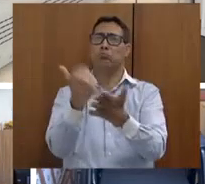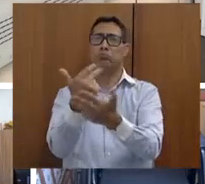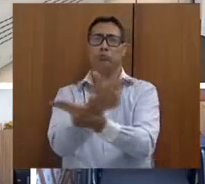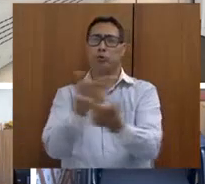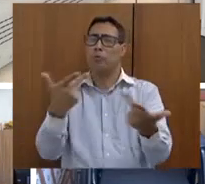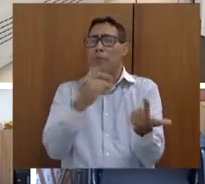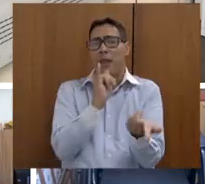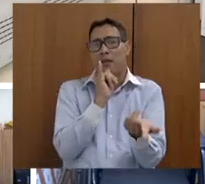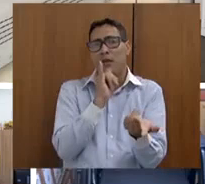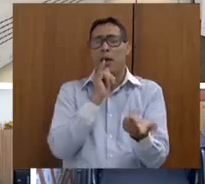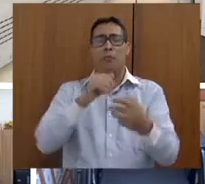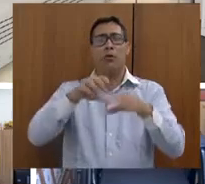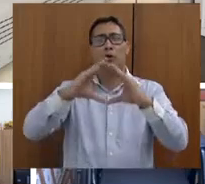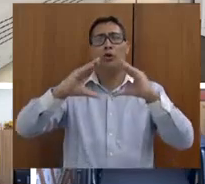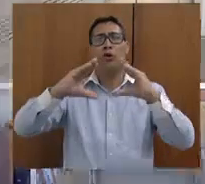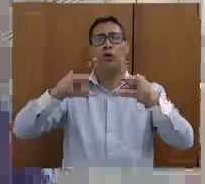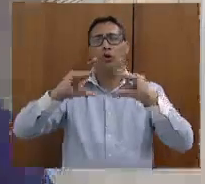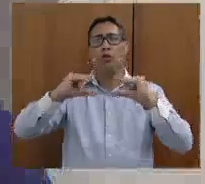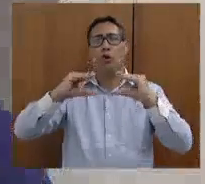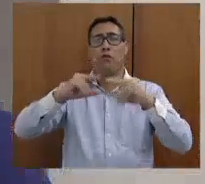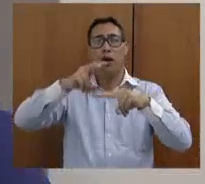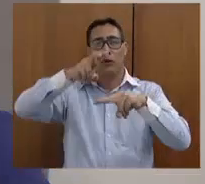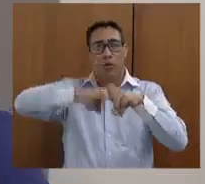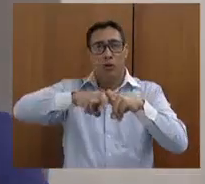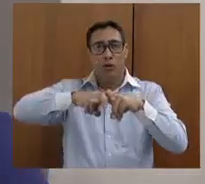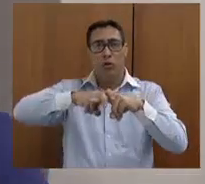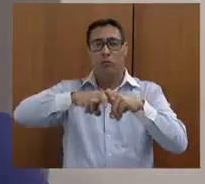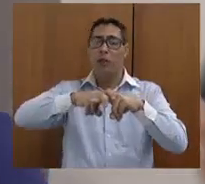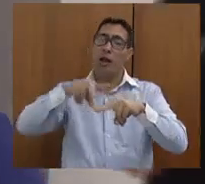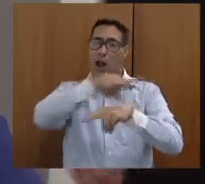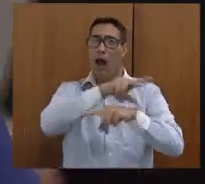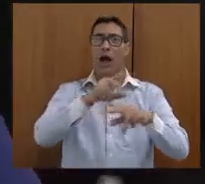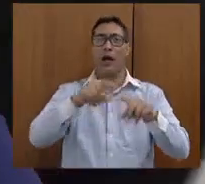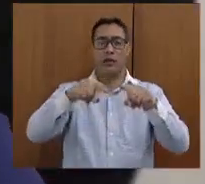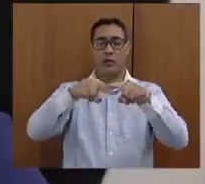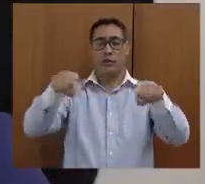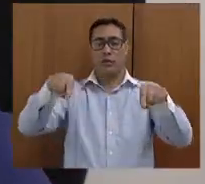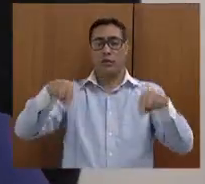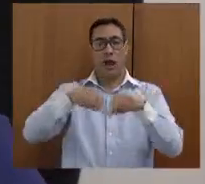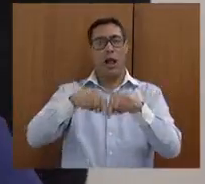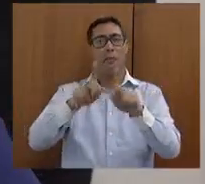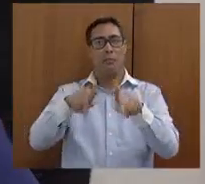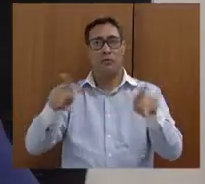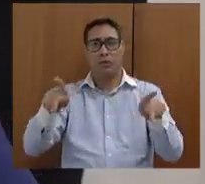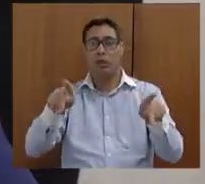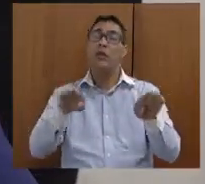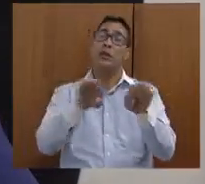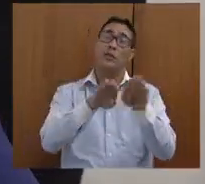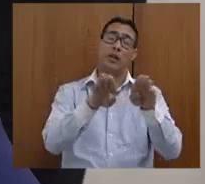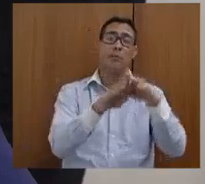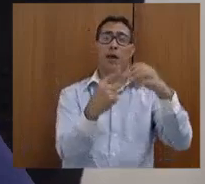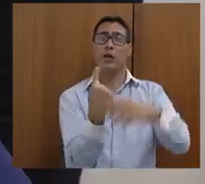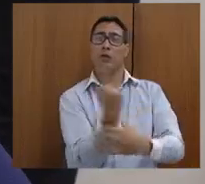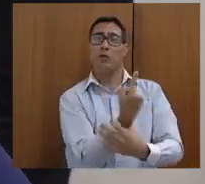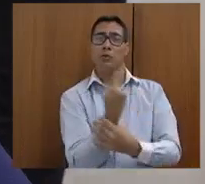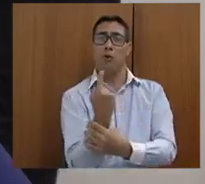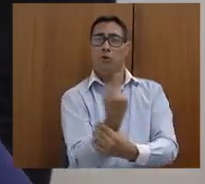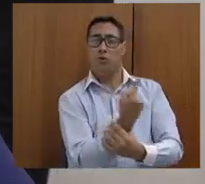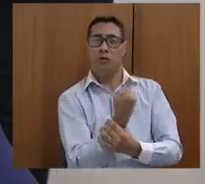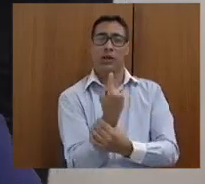sofá para sala dos professores algo que era proibido ser comprado nessa rede que eu estou falando de microondas computadores